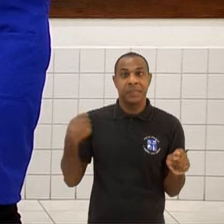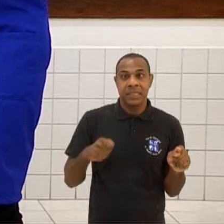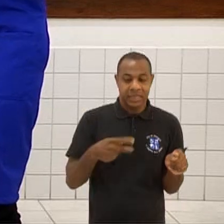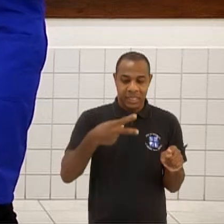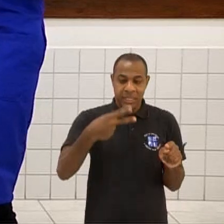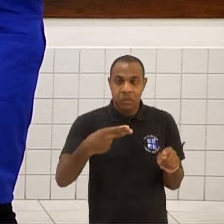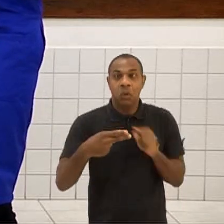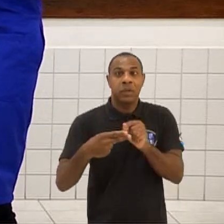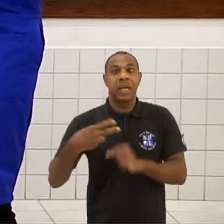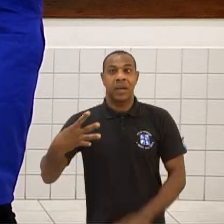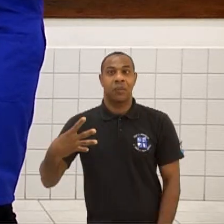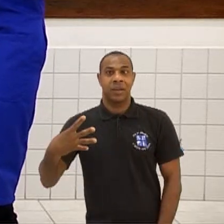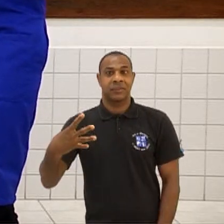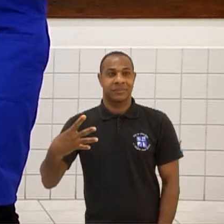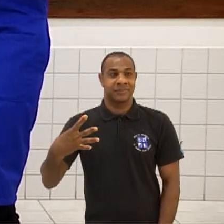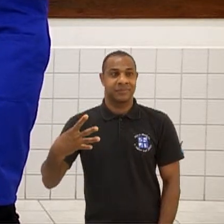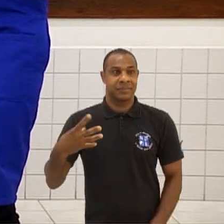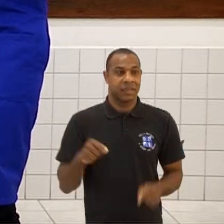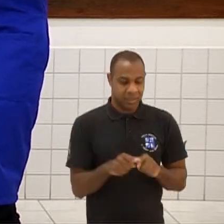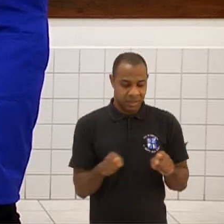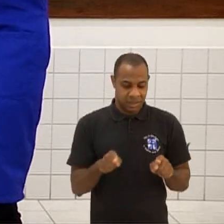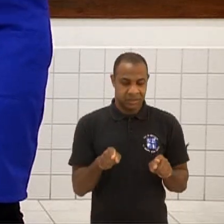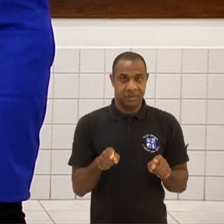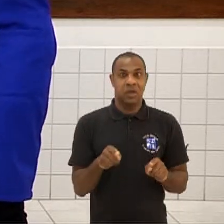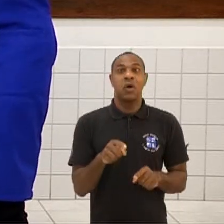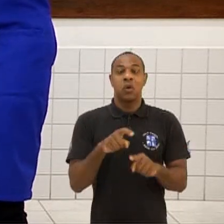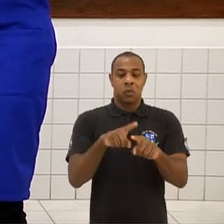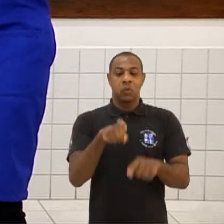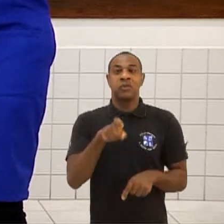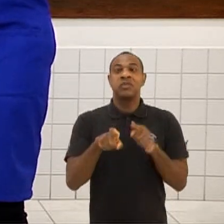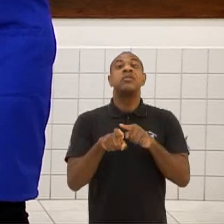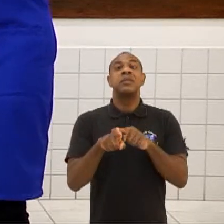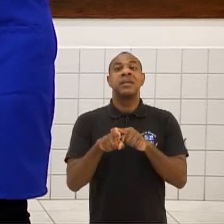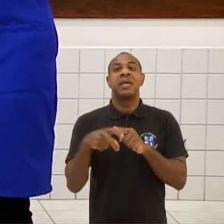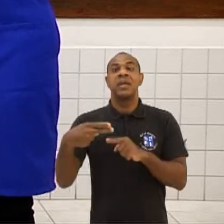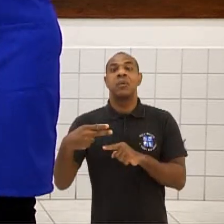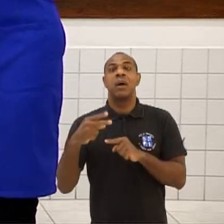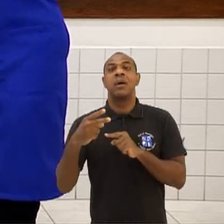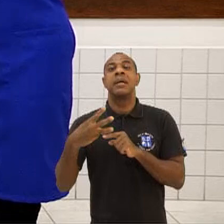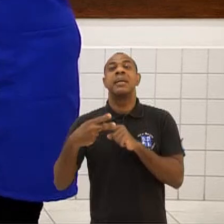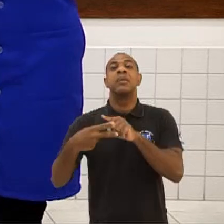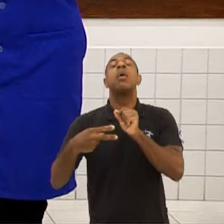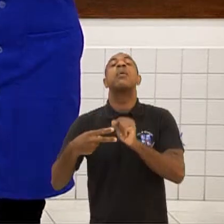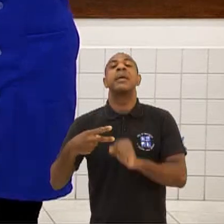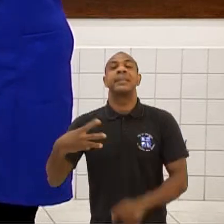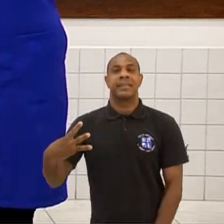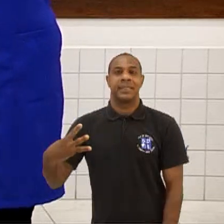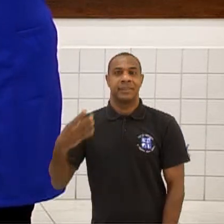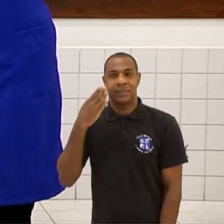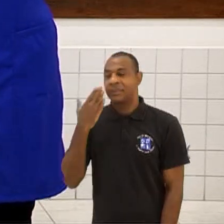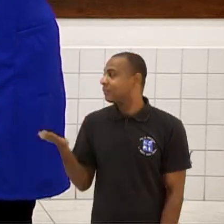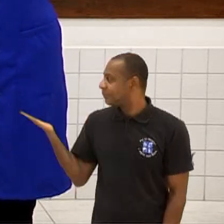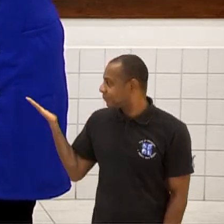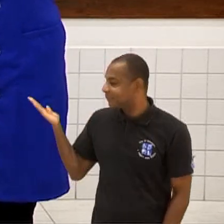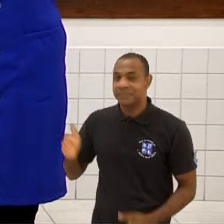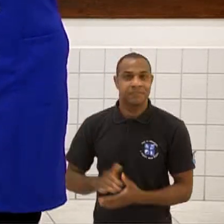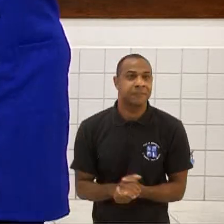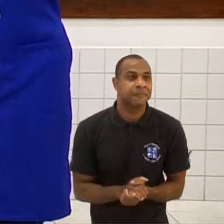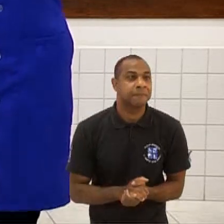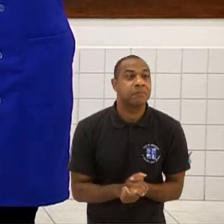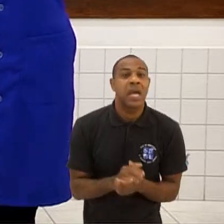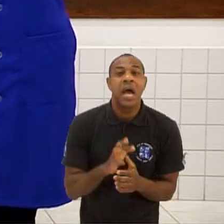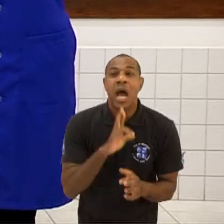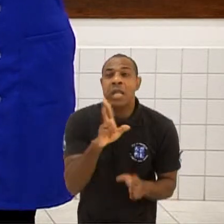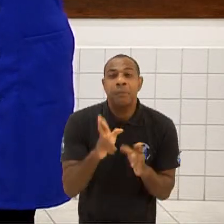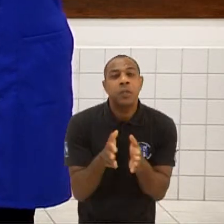4. O x, logo, igual a 3. Muito bem. Aqui tem mais um recadinho, vamos lá. Me respondam, por